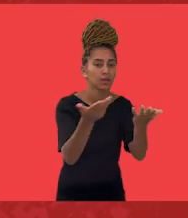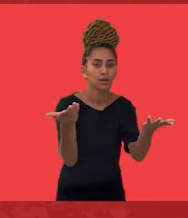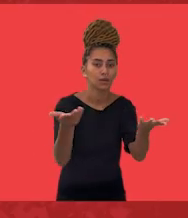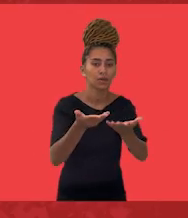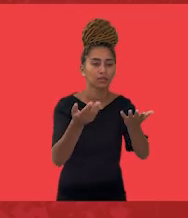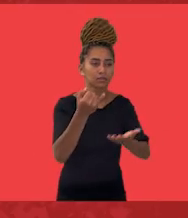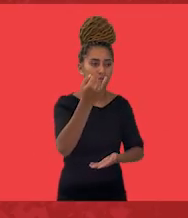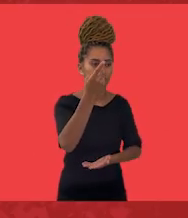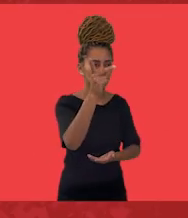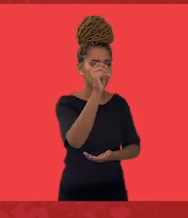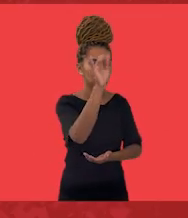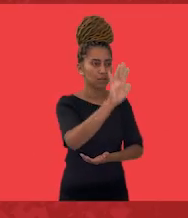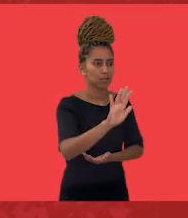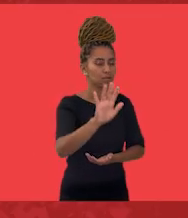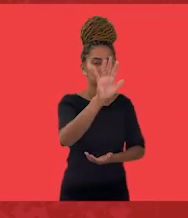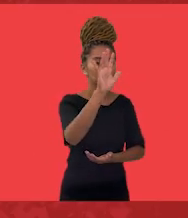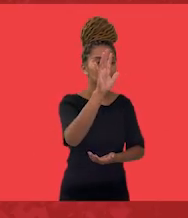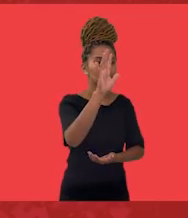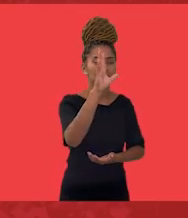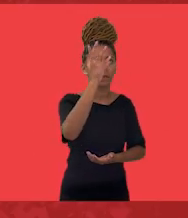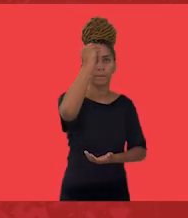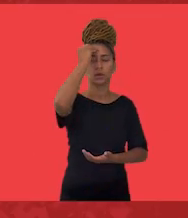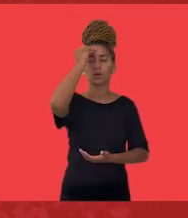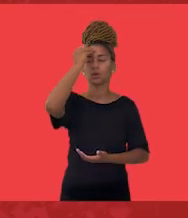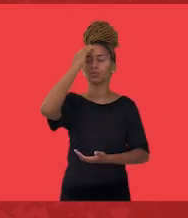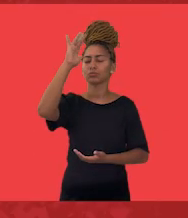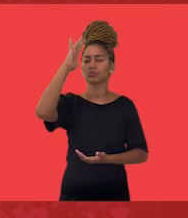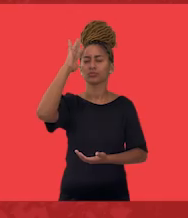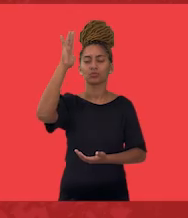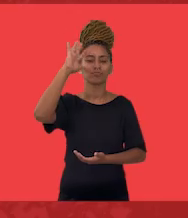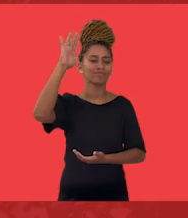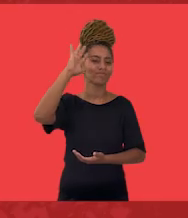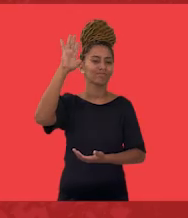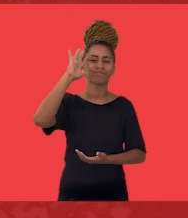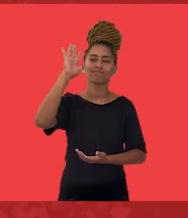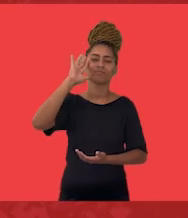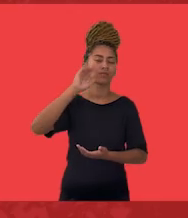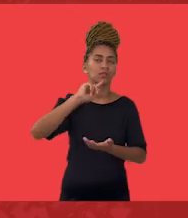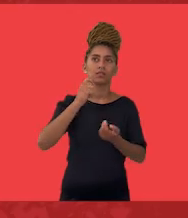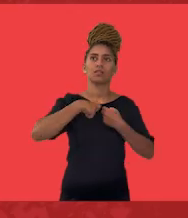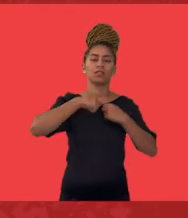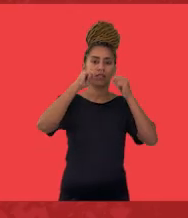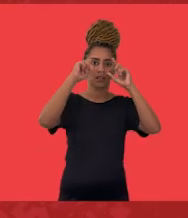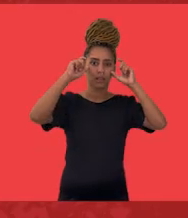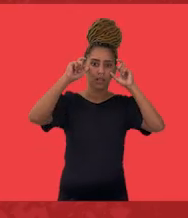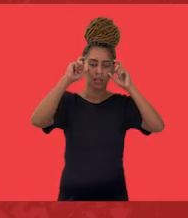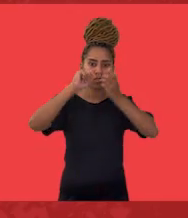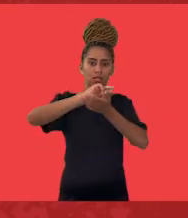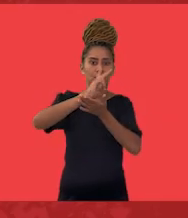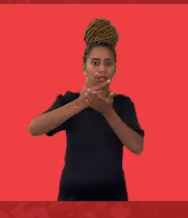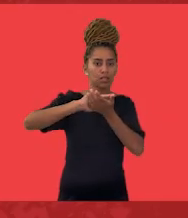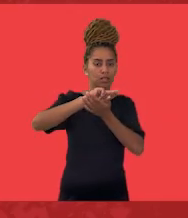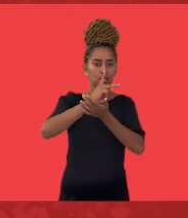por descuido. Erro fatal das telas que alinham vidas e tempos na mesma fila de